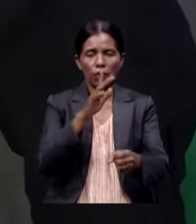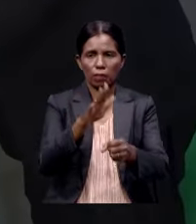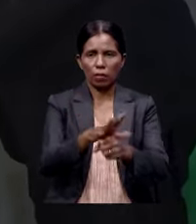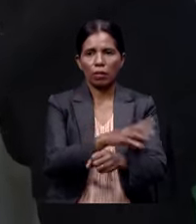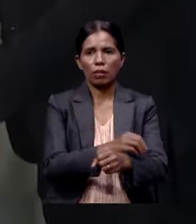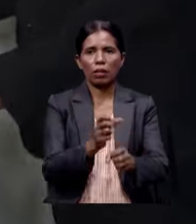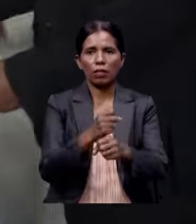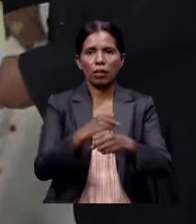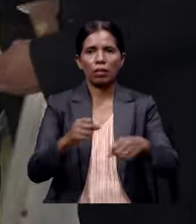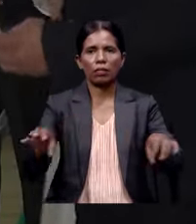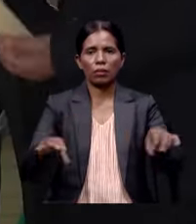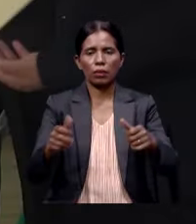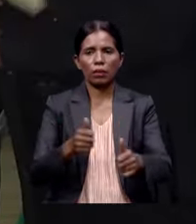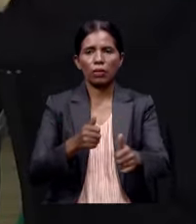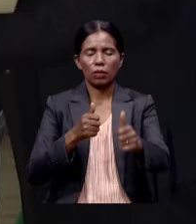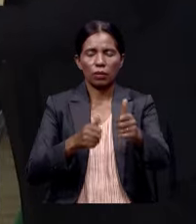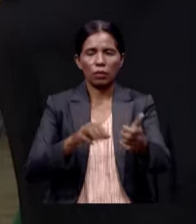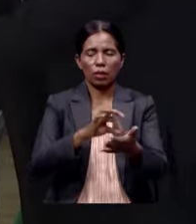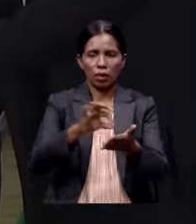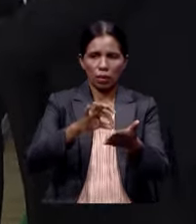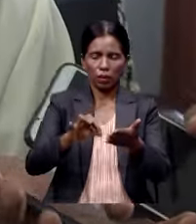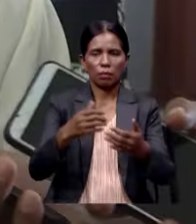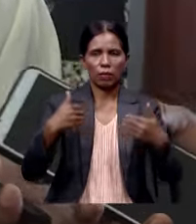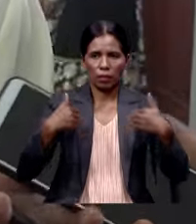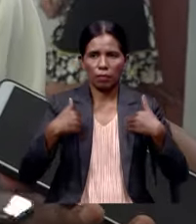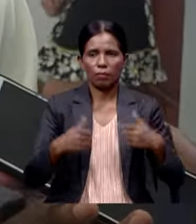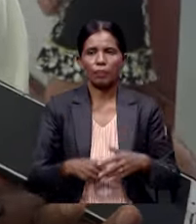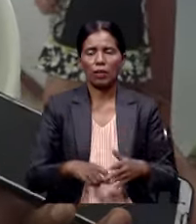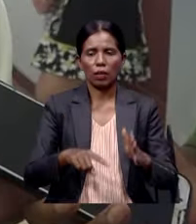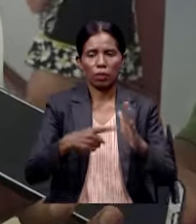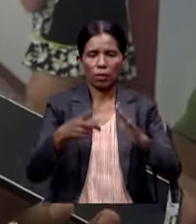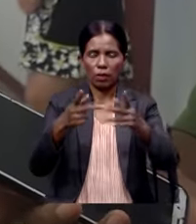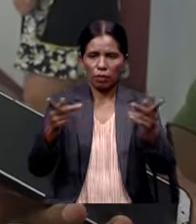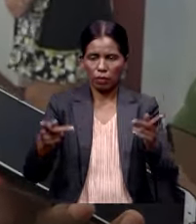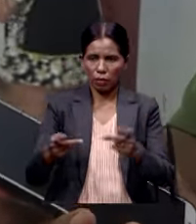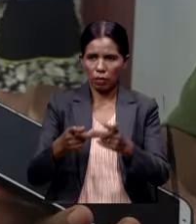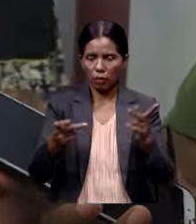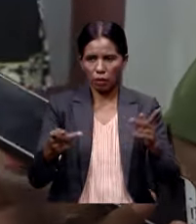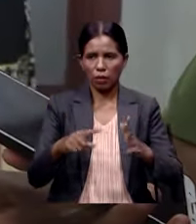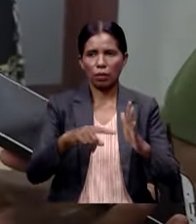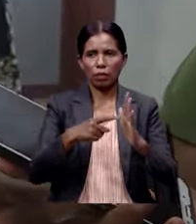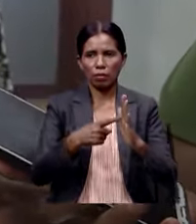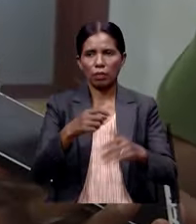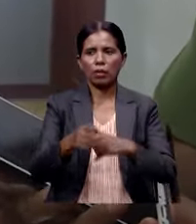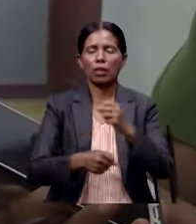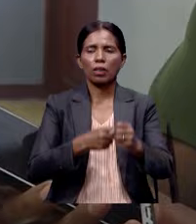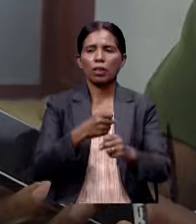onde halau serviço do contrato na BIA. Hahu, anessa fatfaten, hahu